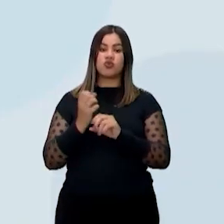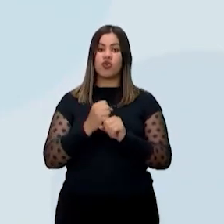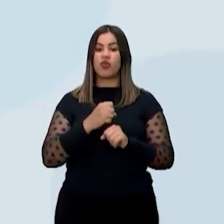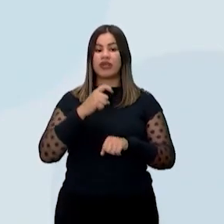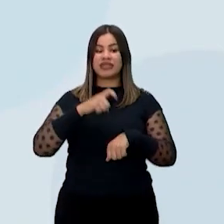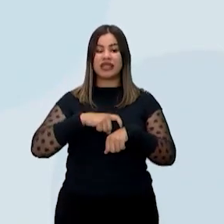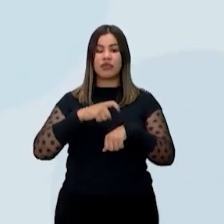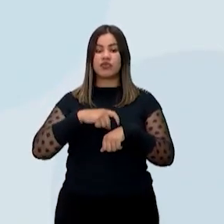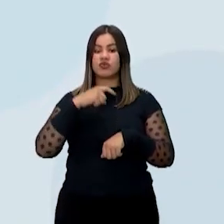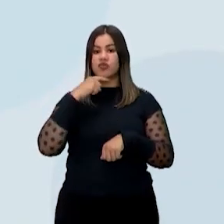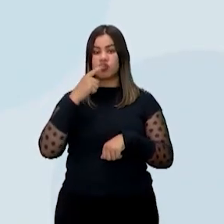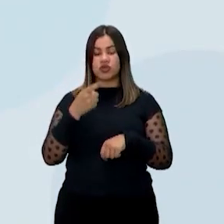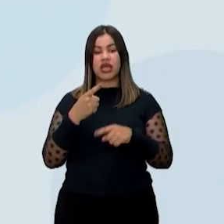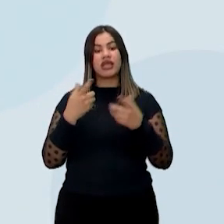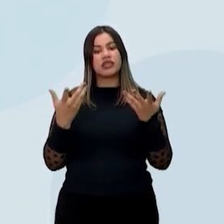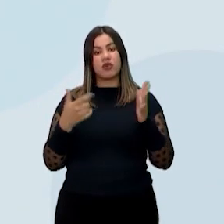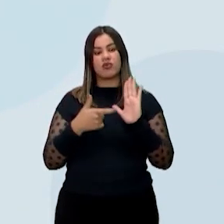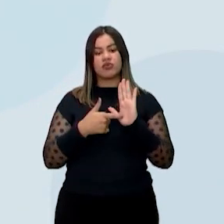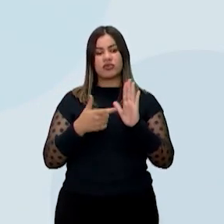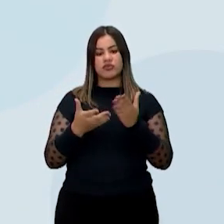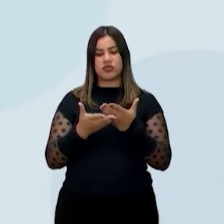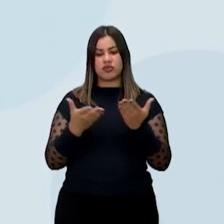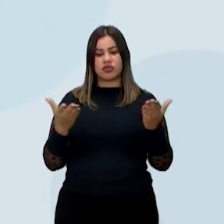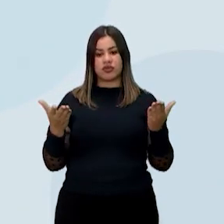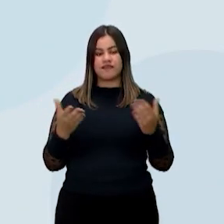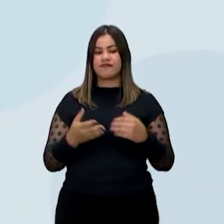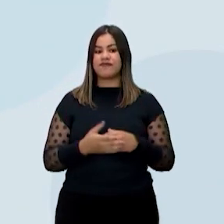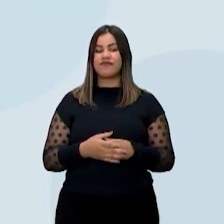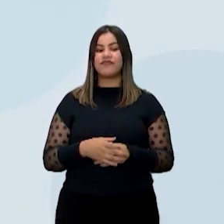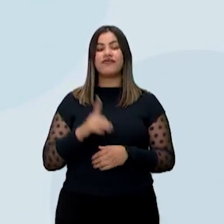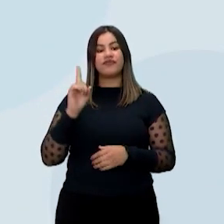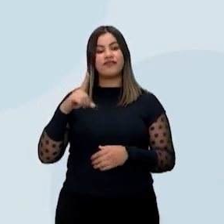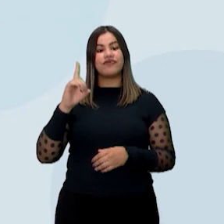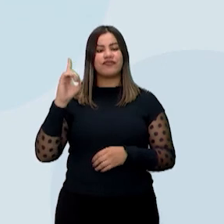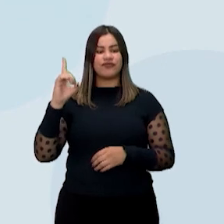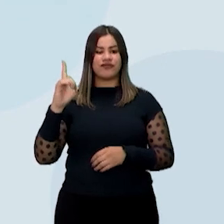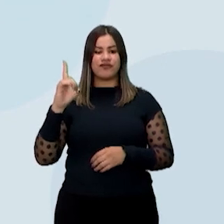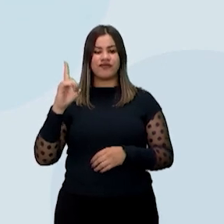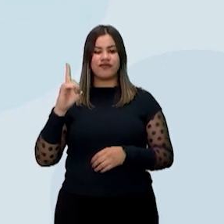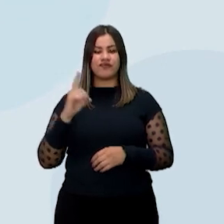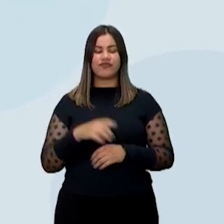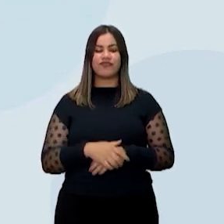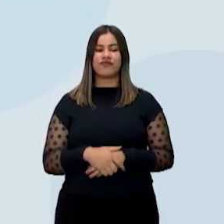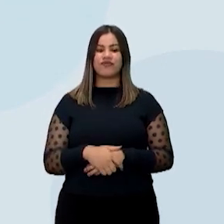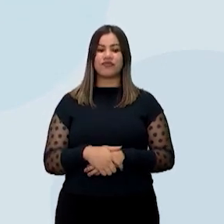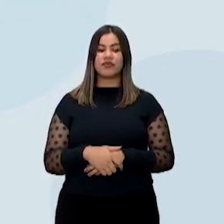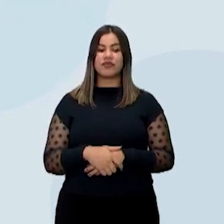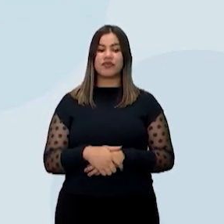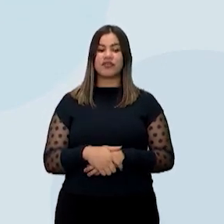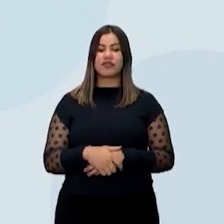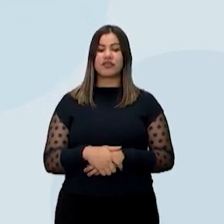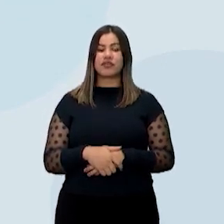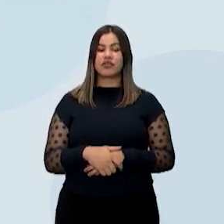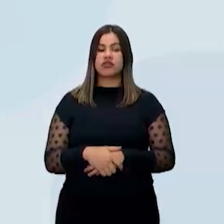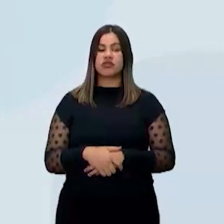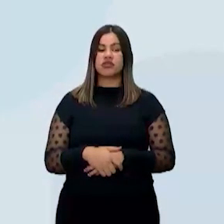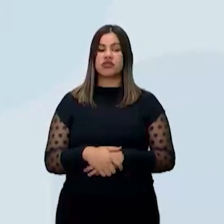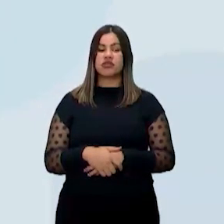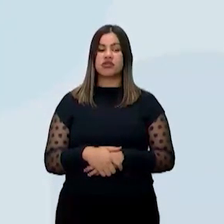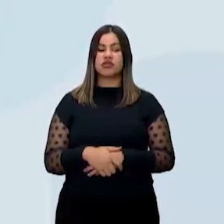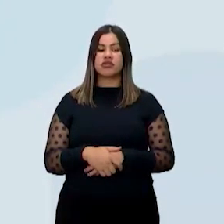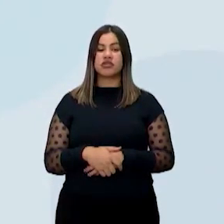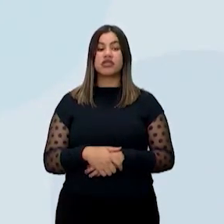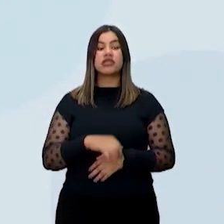eu vou fazer para vocês, tá bom? Tá aqui, ó, a letra D. Eu já vou subir aqui a resposta para vocês, ó. É